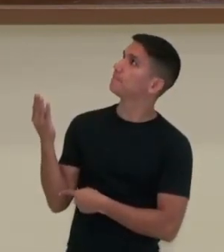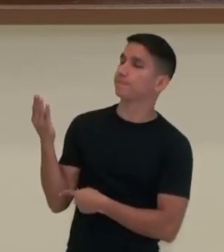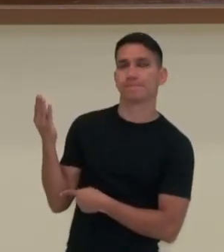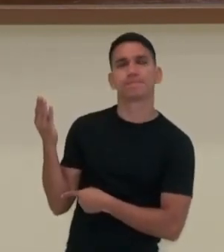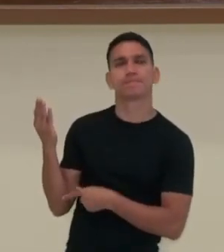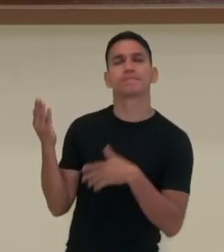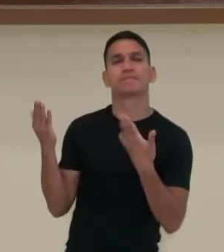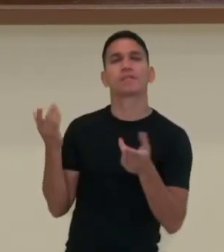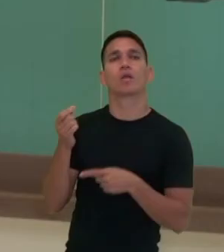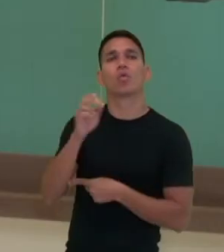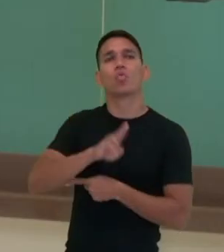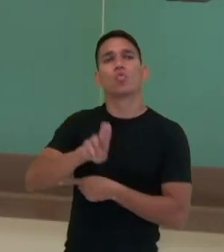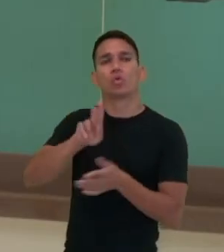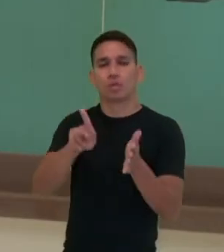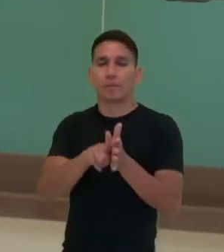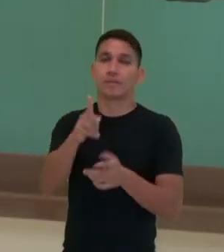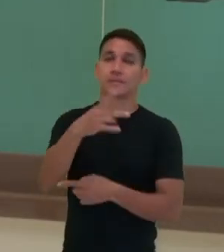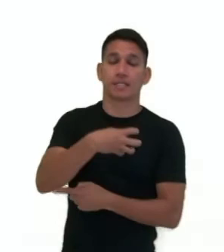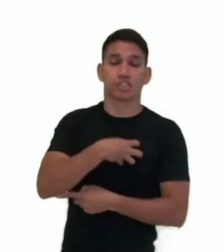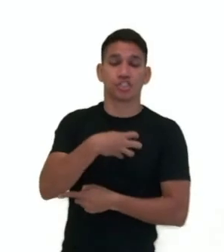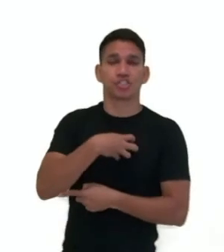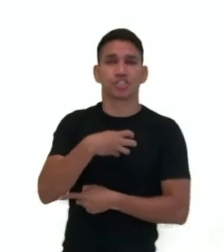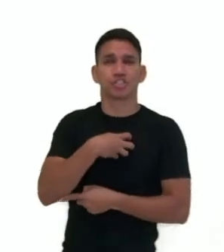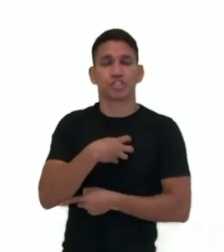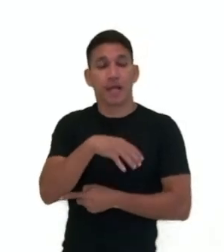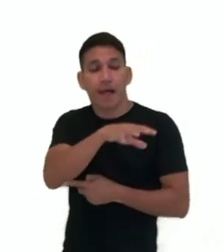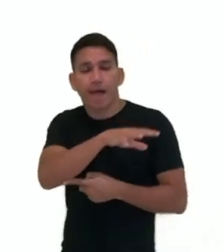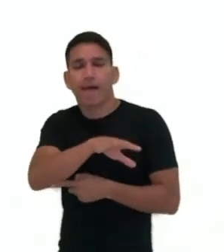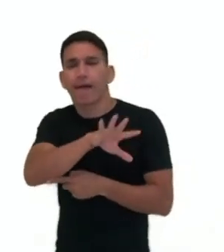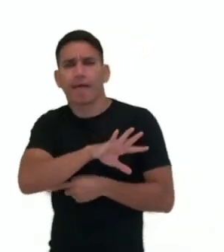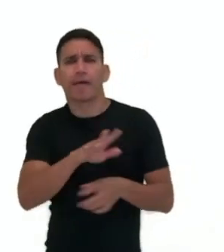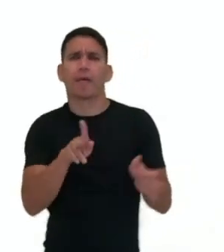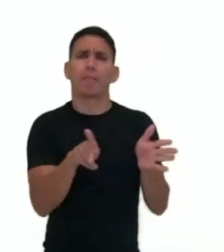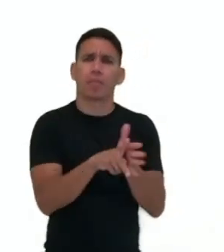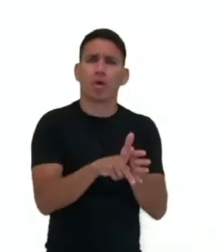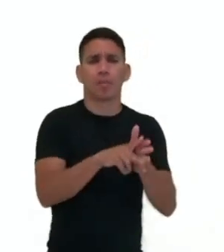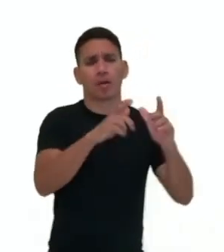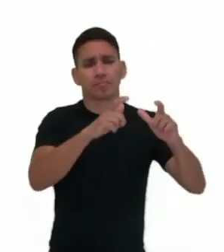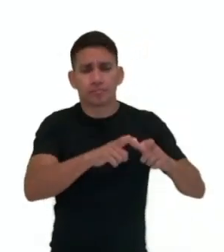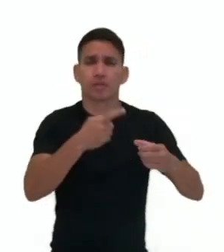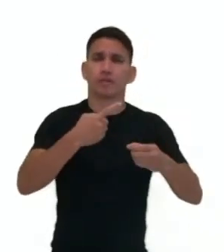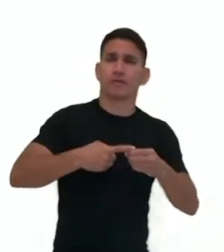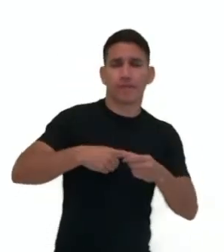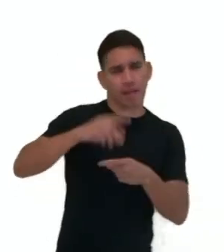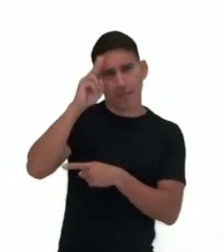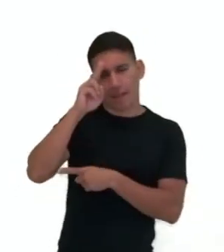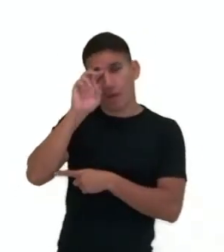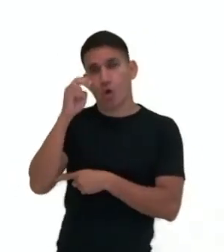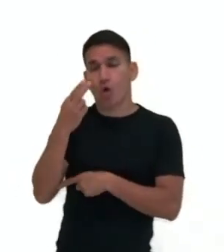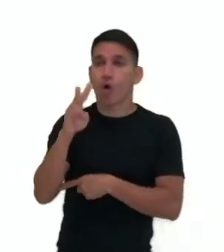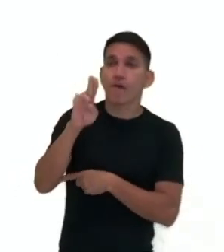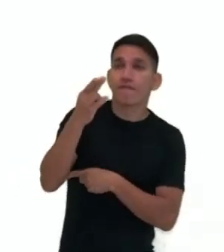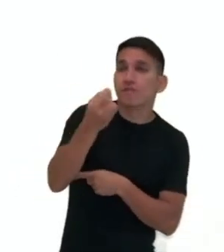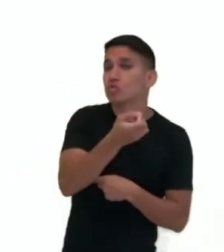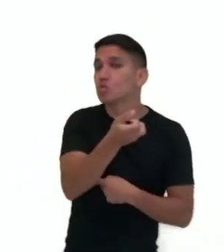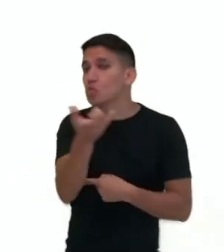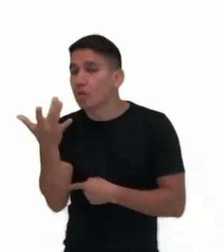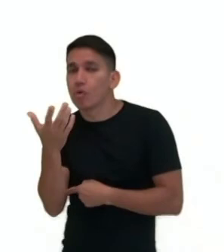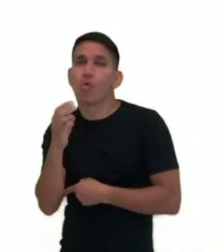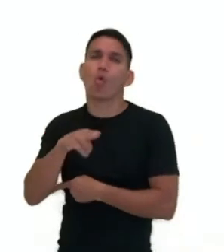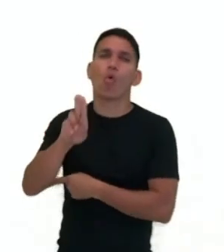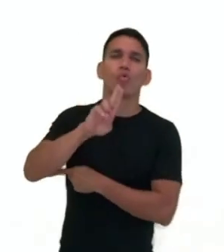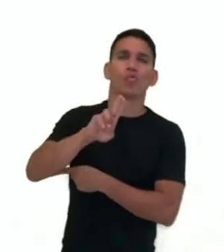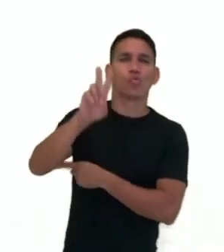Olha lá, utilize expressões regionais, tá? Que você se lembra, ouviu, ou ainda que você utiliza no seu dia a